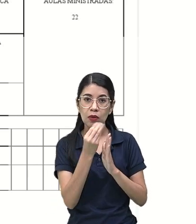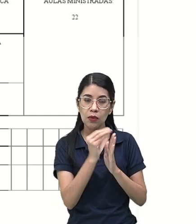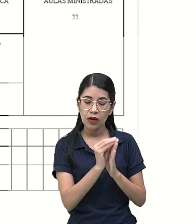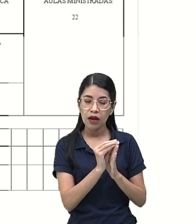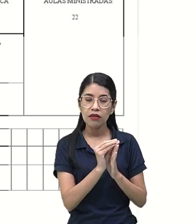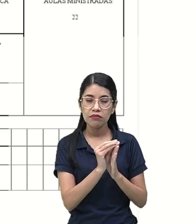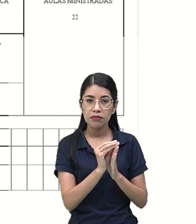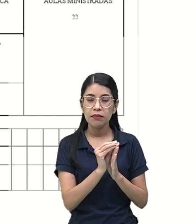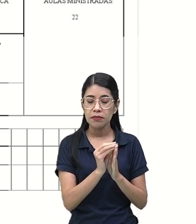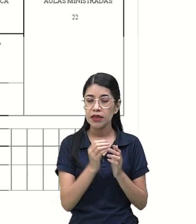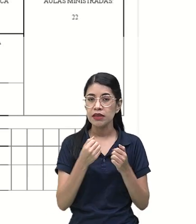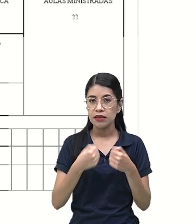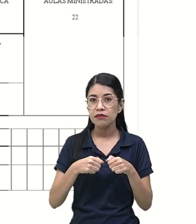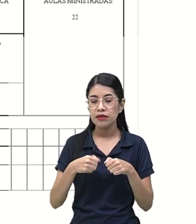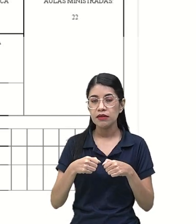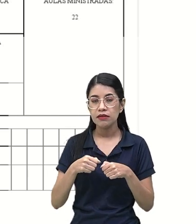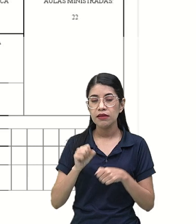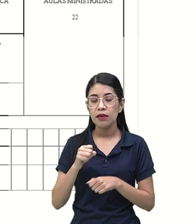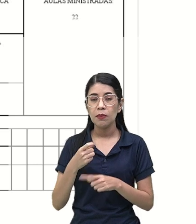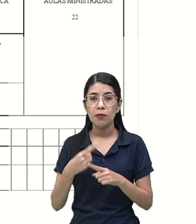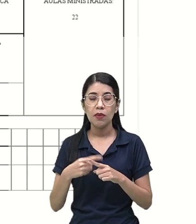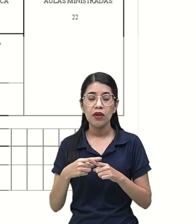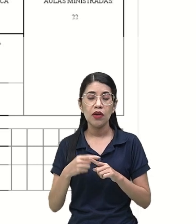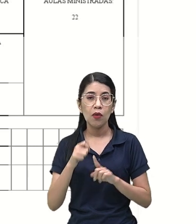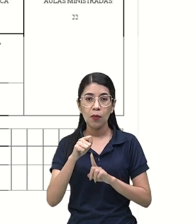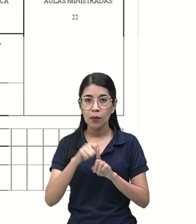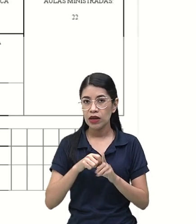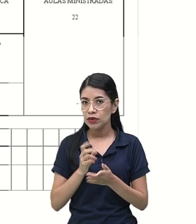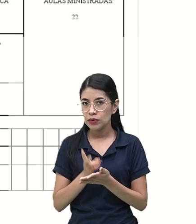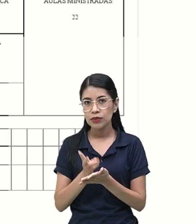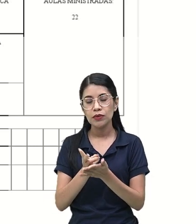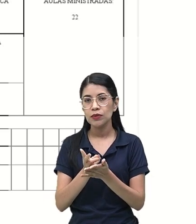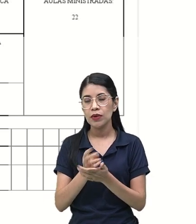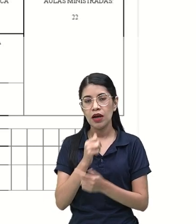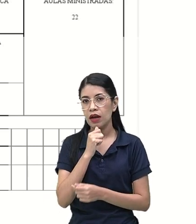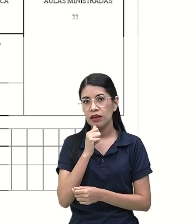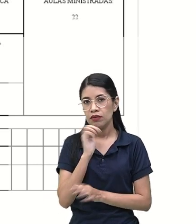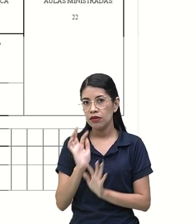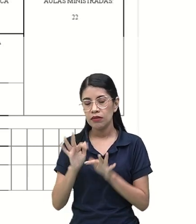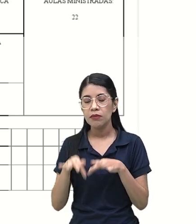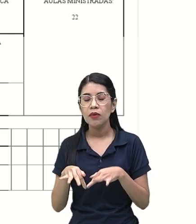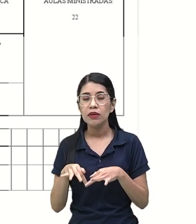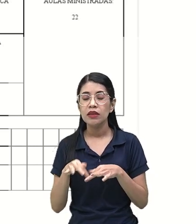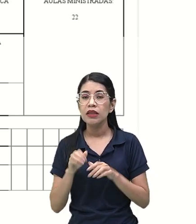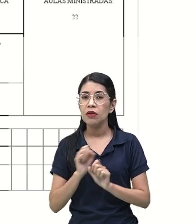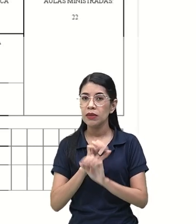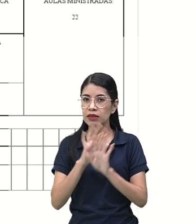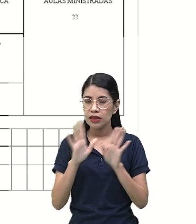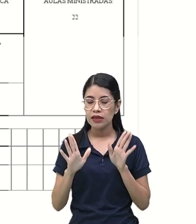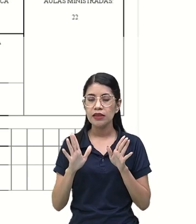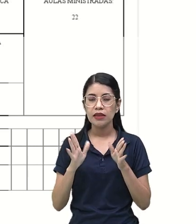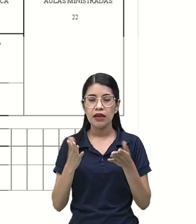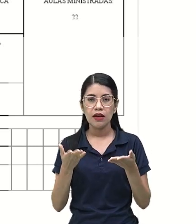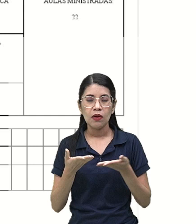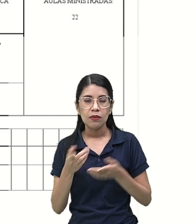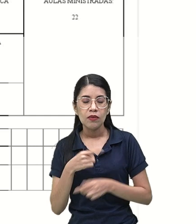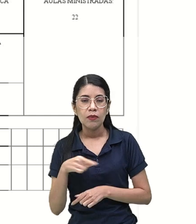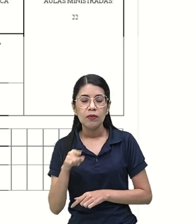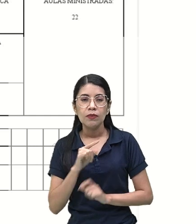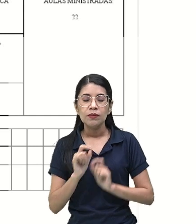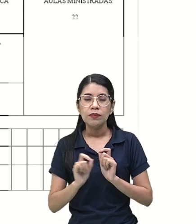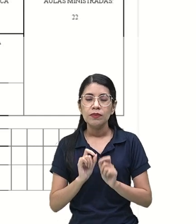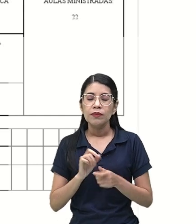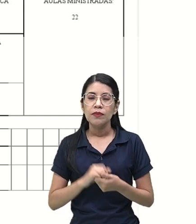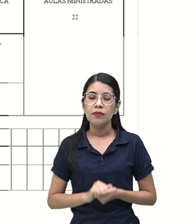dia? Deve, porque o mês ainda não terminou. Então, para ficar bem assim,